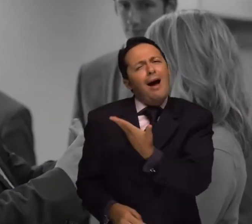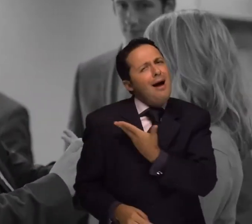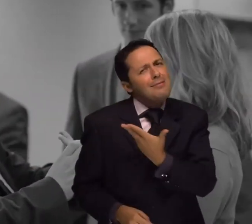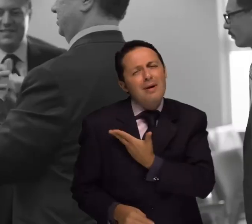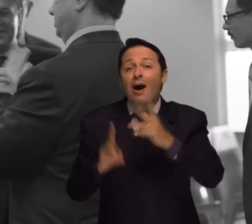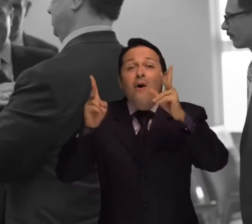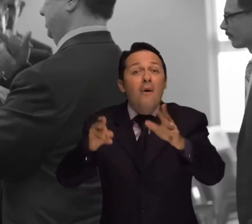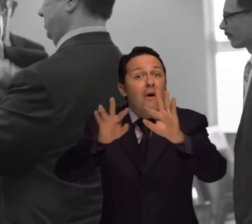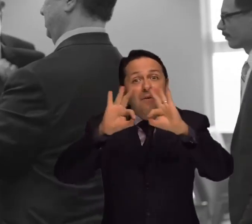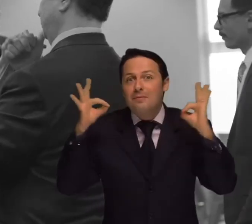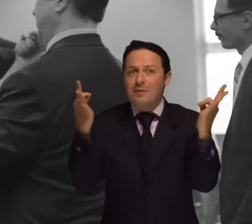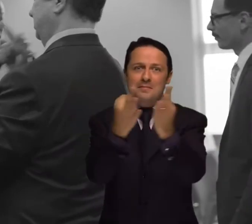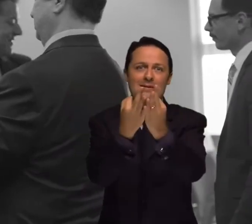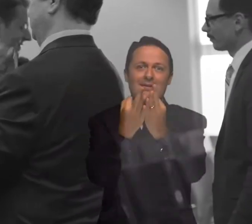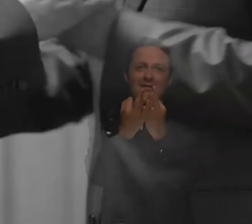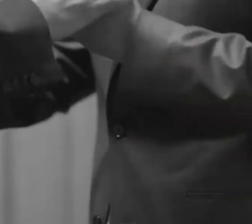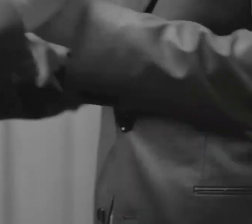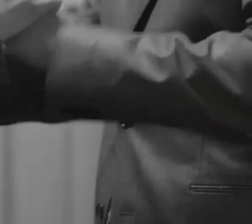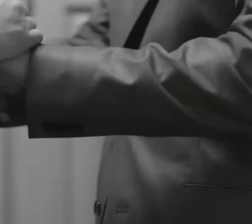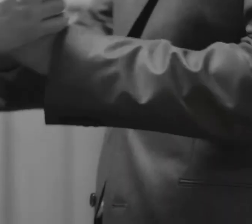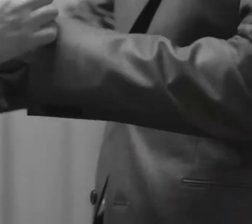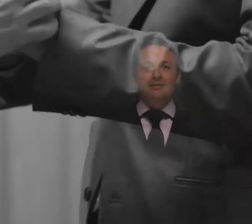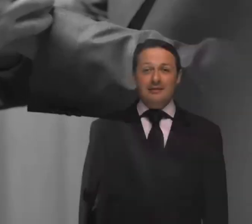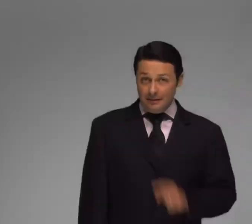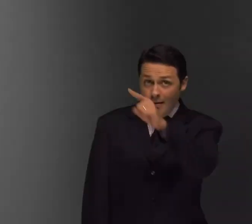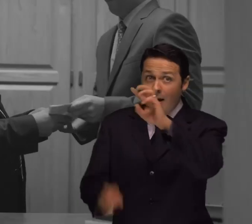Lá eu tenho amigos que são como minha família.